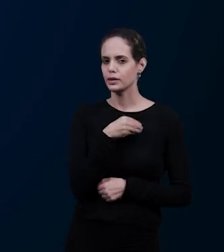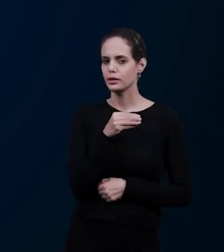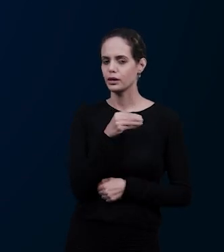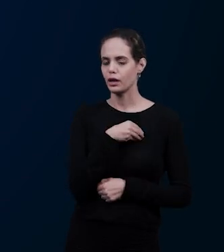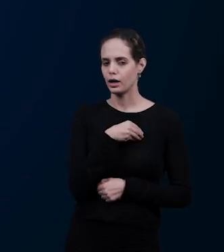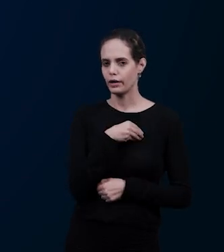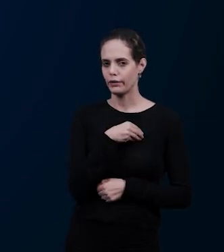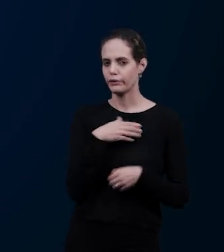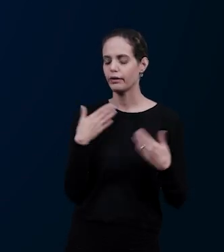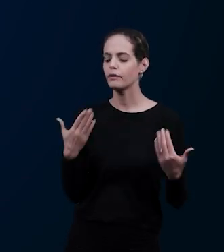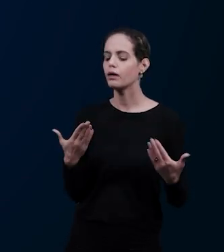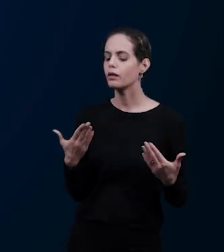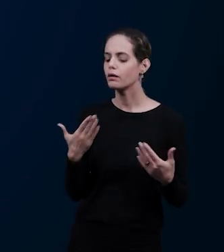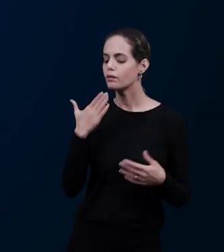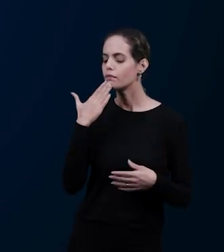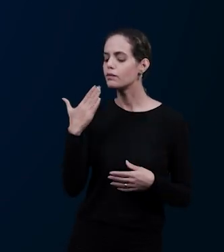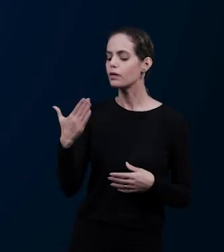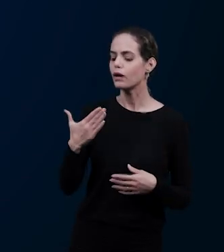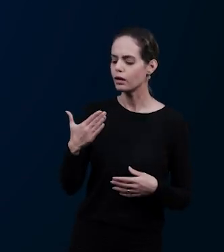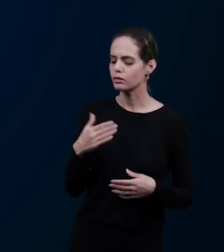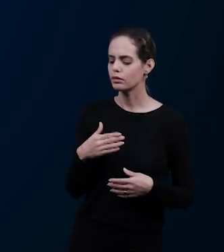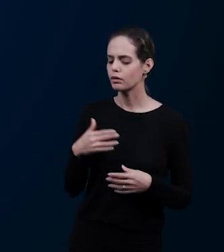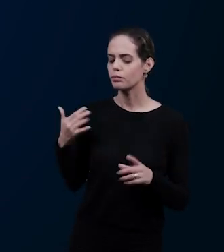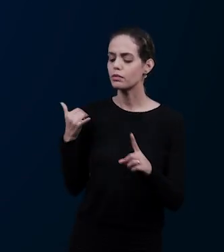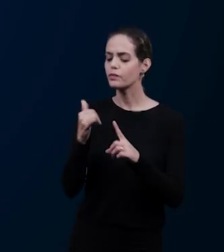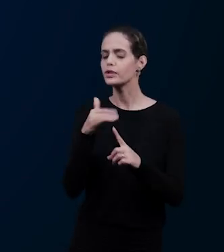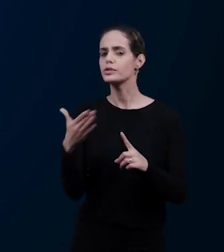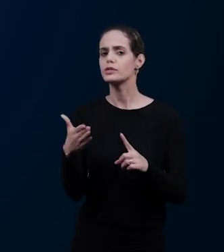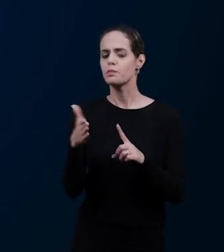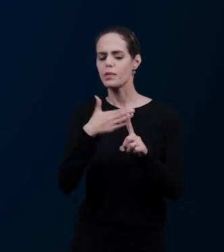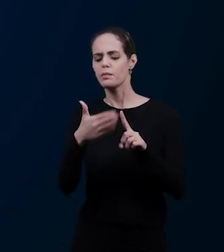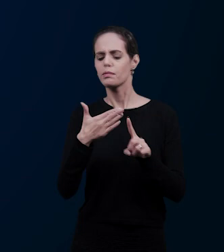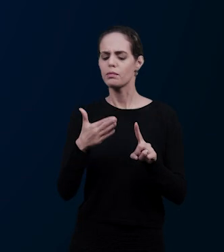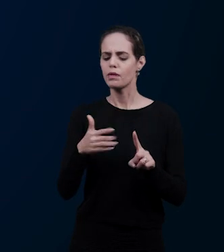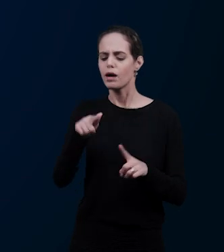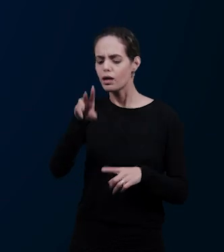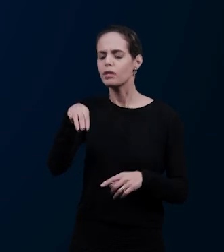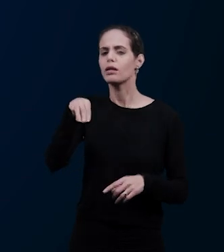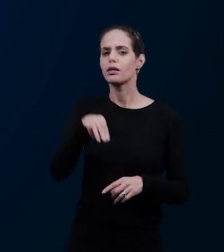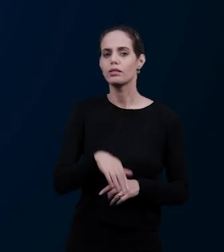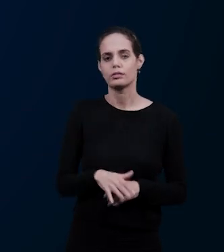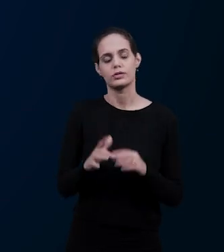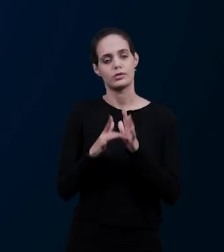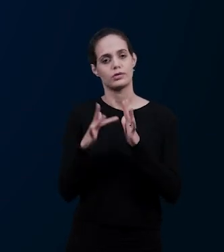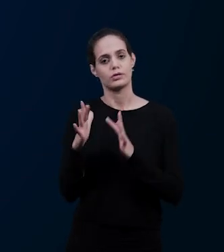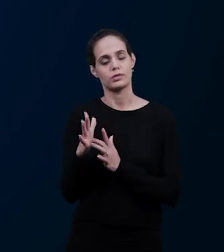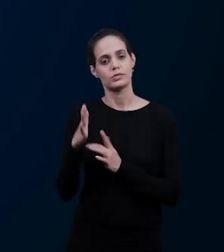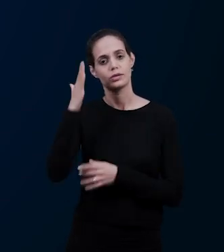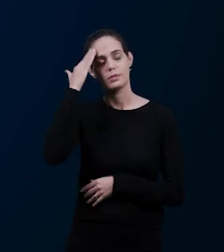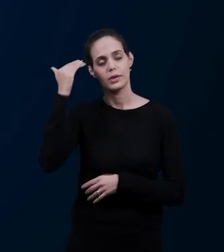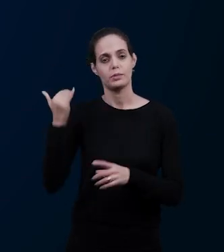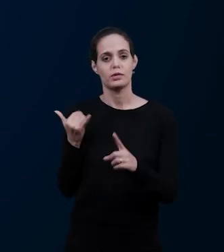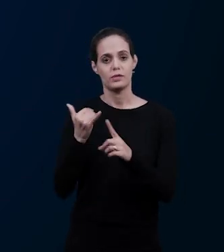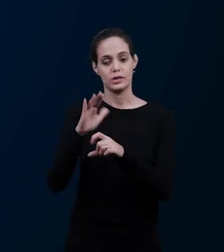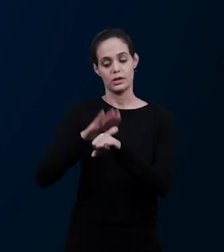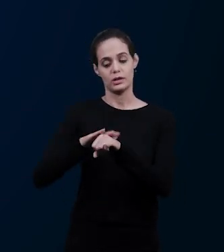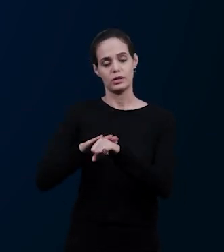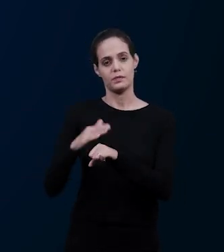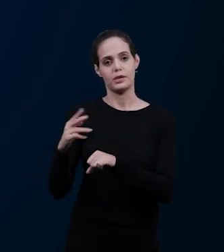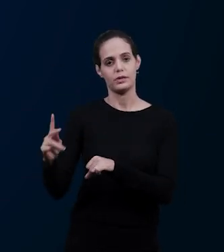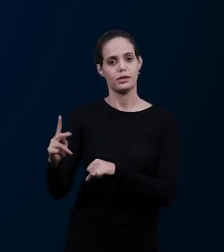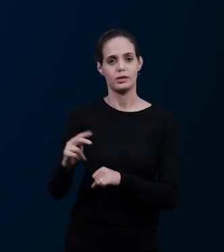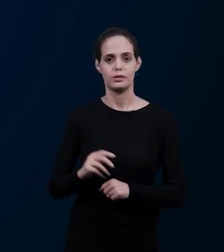dizendo: profetiza-nos, quem é que te bate? Acontece que Jesus conhecia a profecia que estava sobre a vida